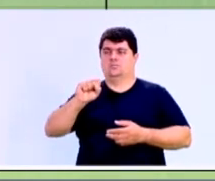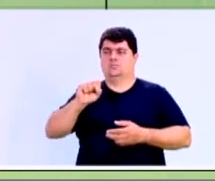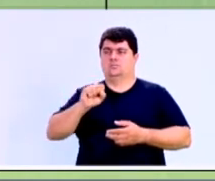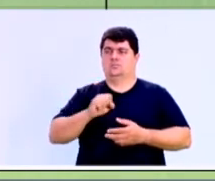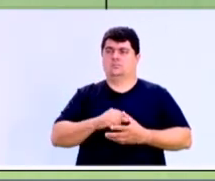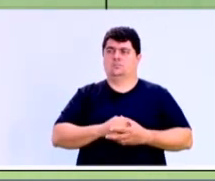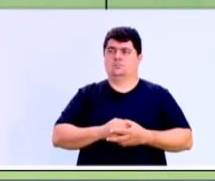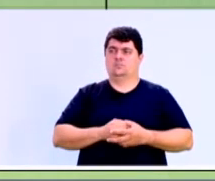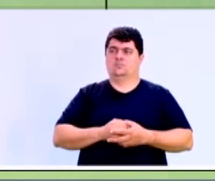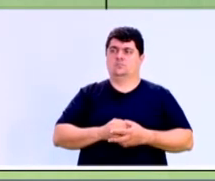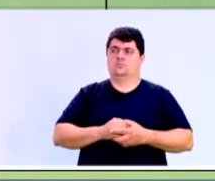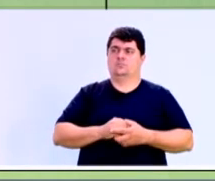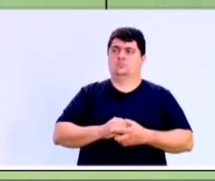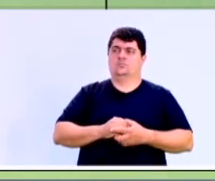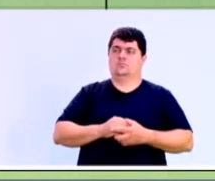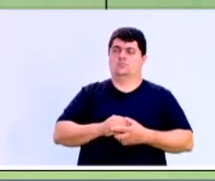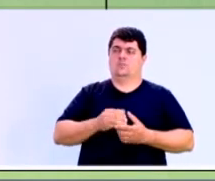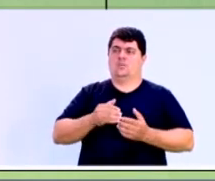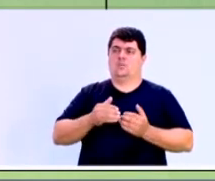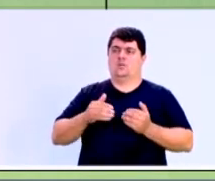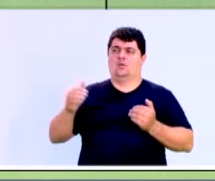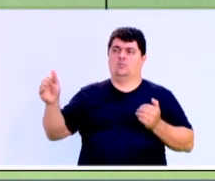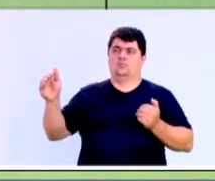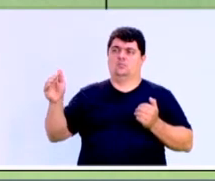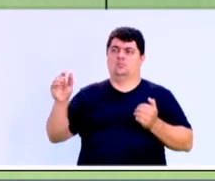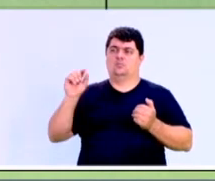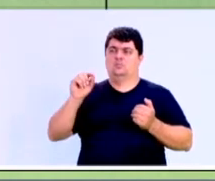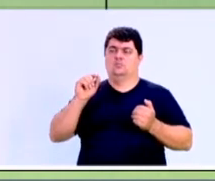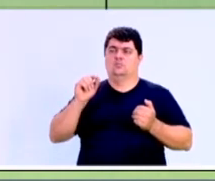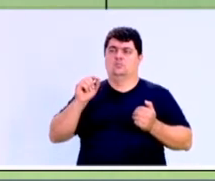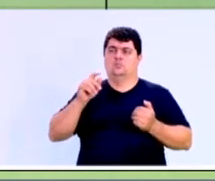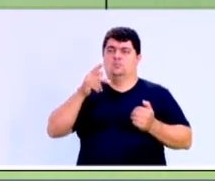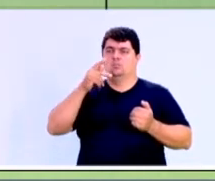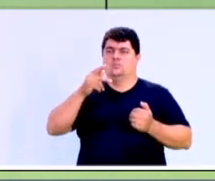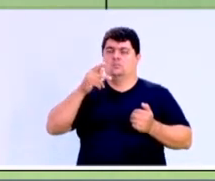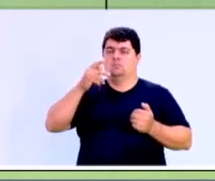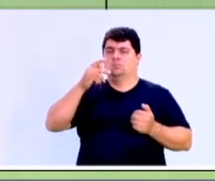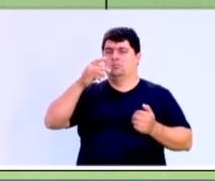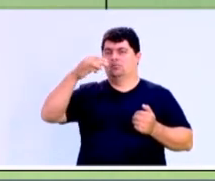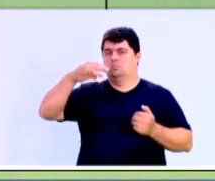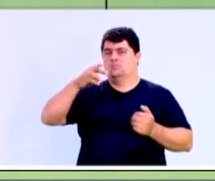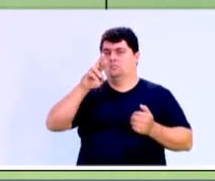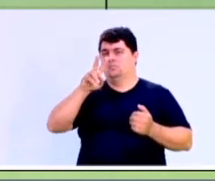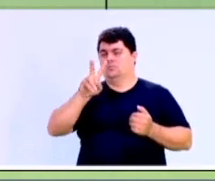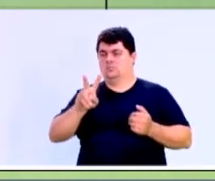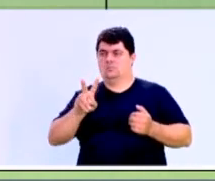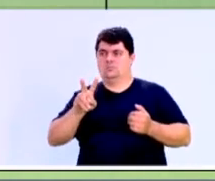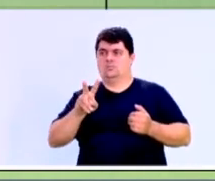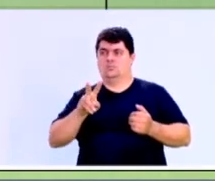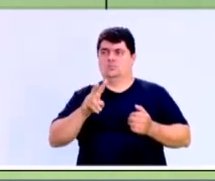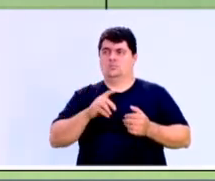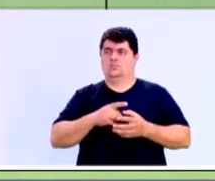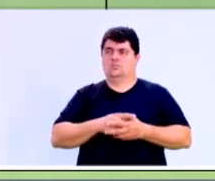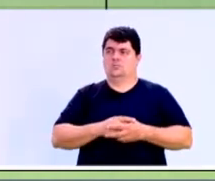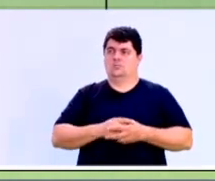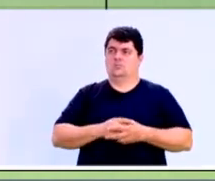35,98. E tenho aqui para frente o meu prazo médio de recebimento de vendas,